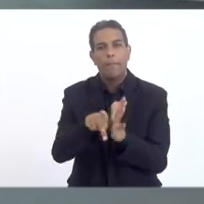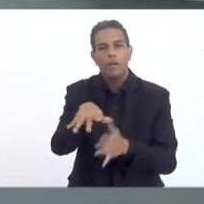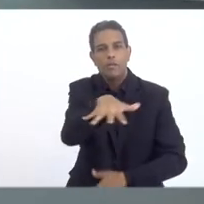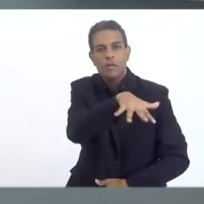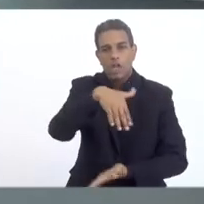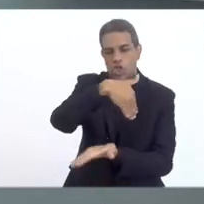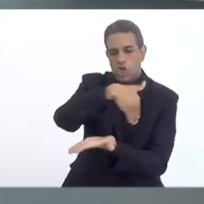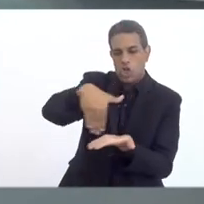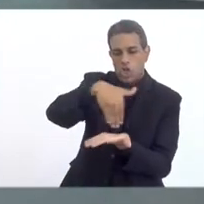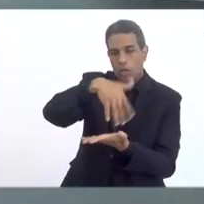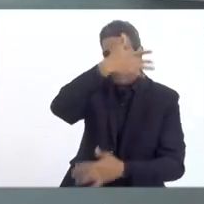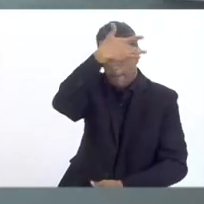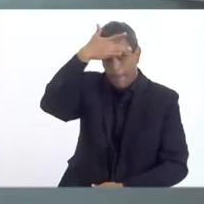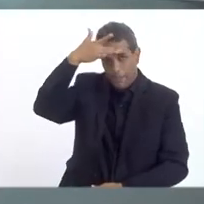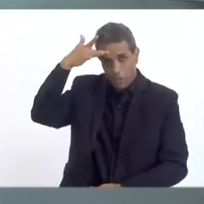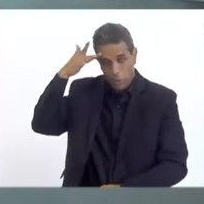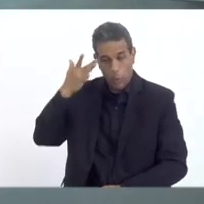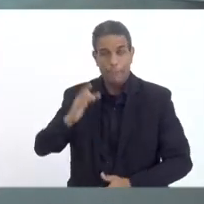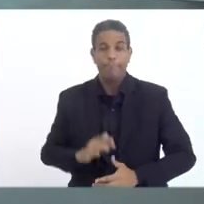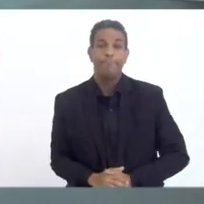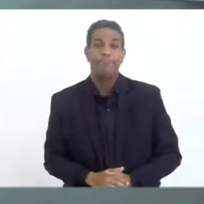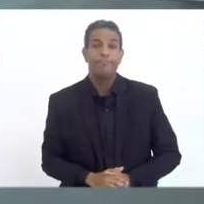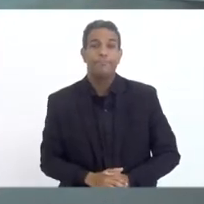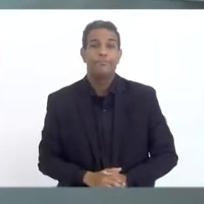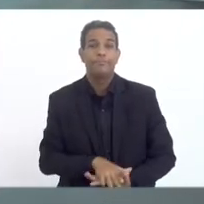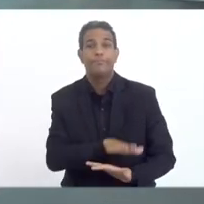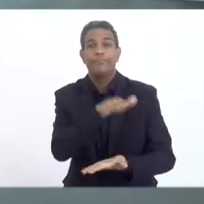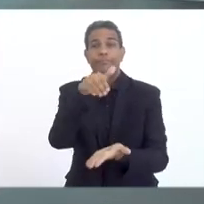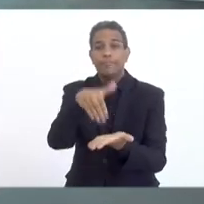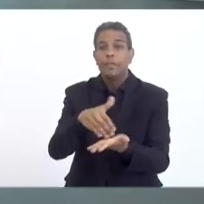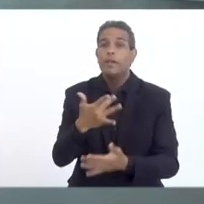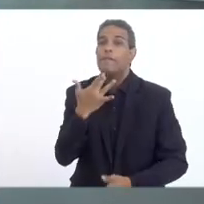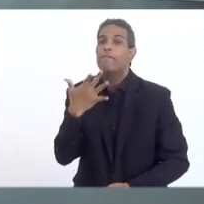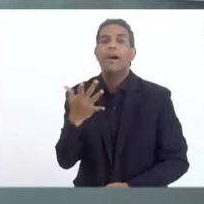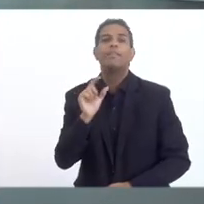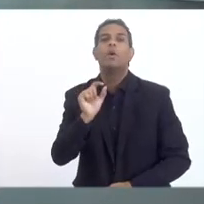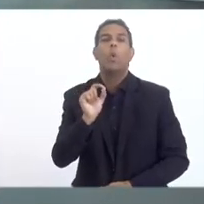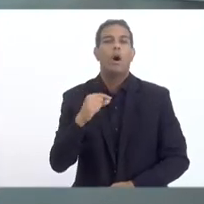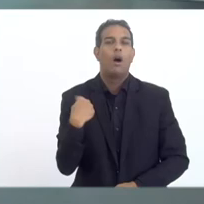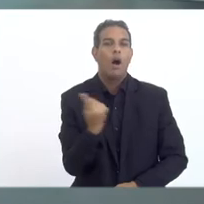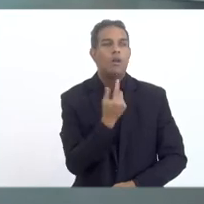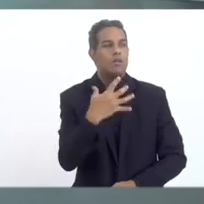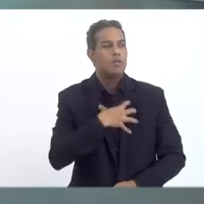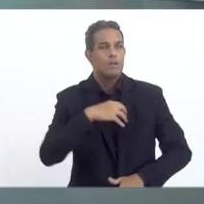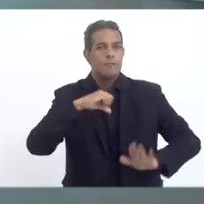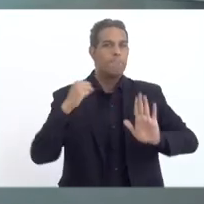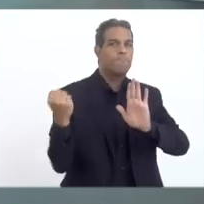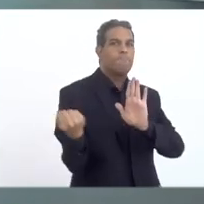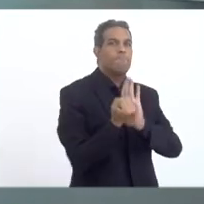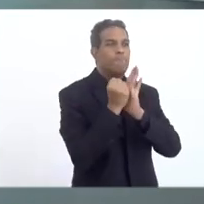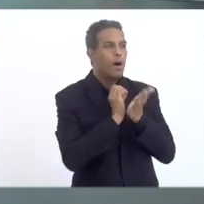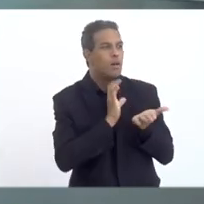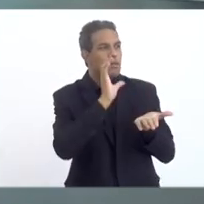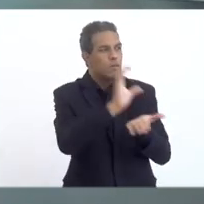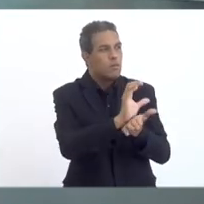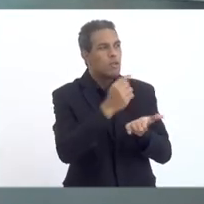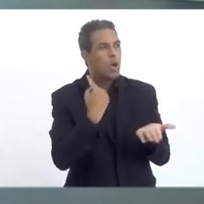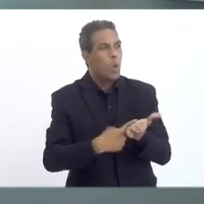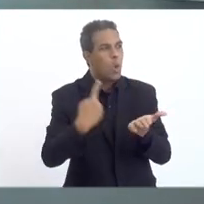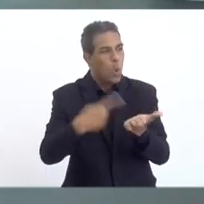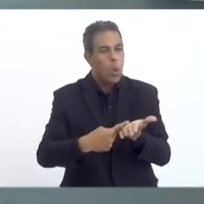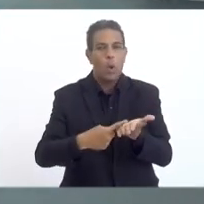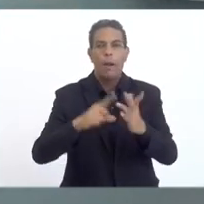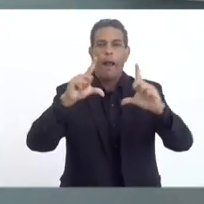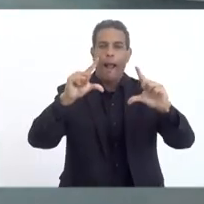secretarias de gestão de pessoas de cada órgão. E o último e o mais importante é que o impacto orçamentário já foi calculado e é